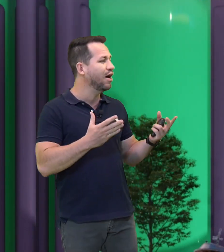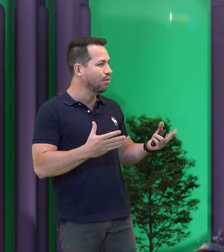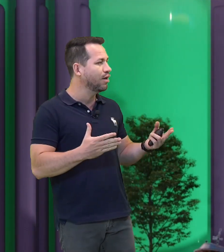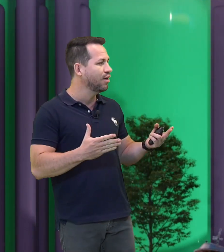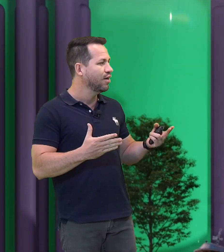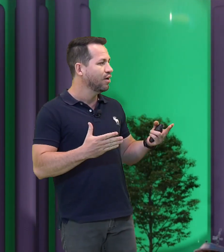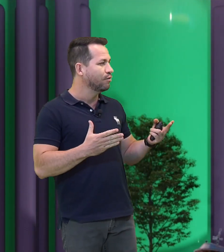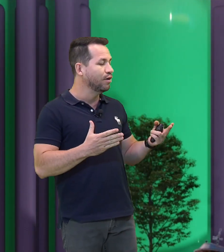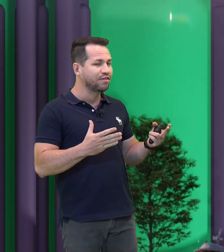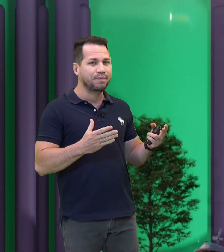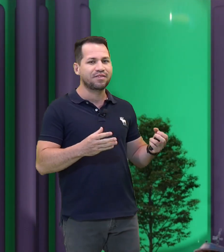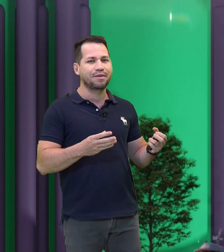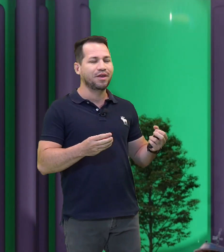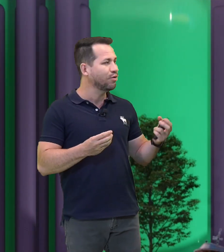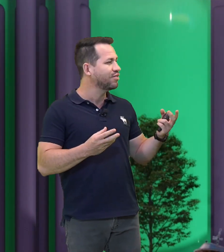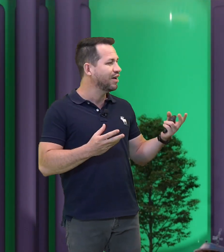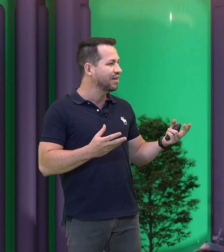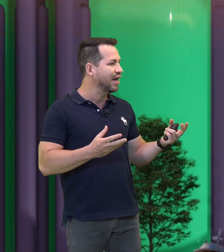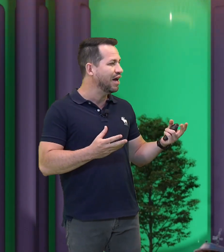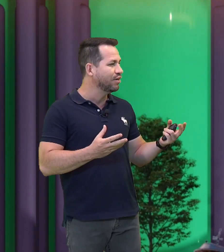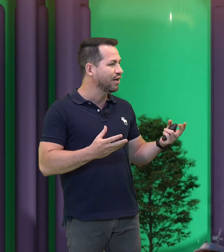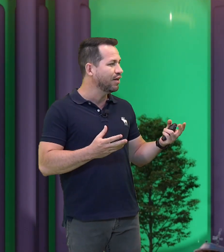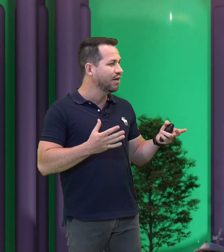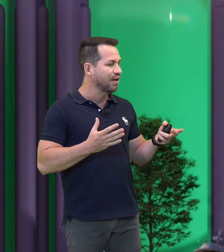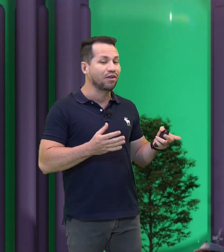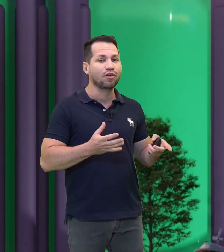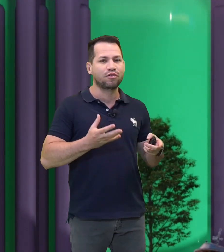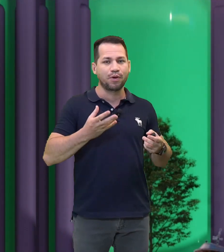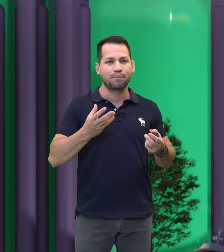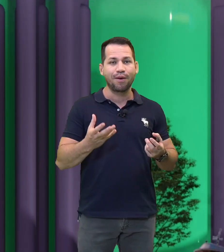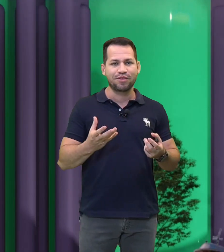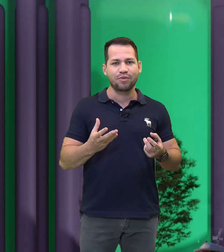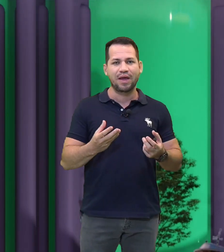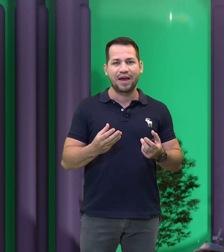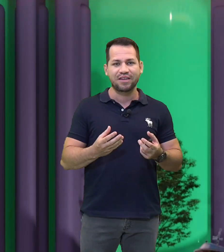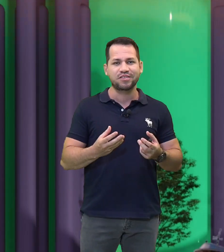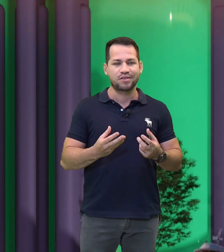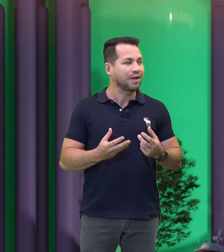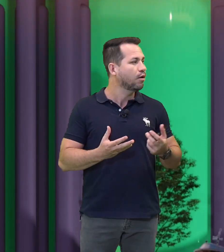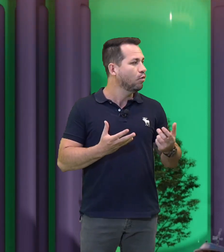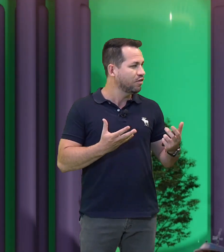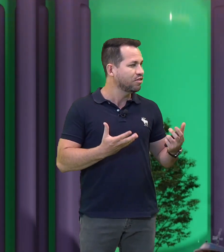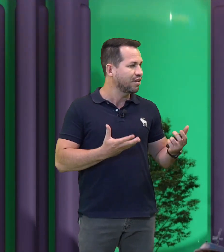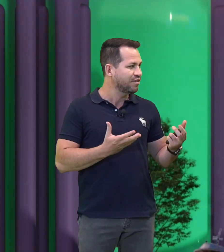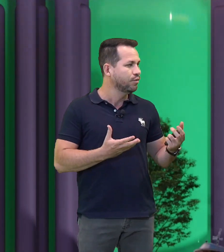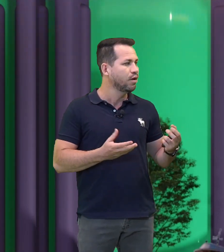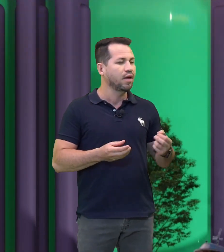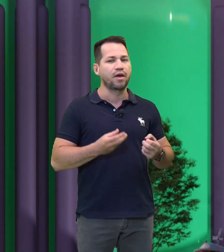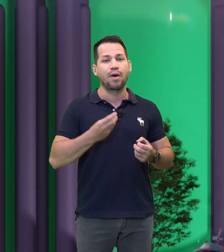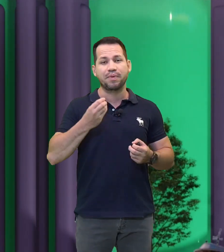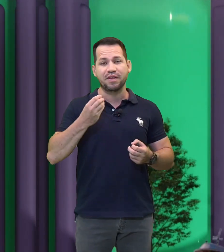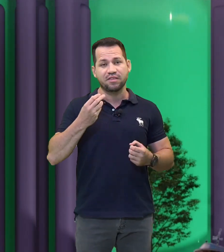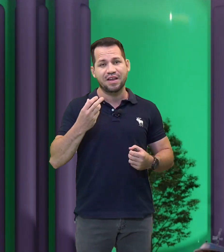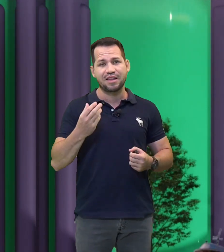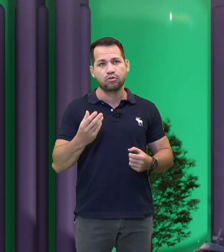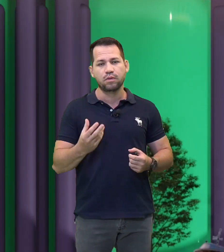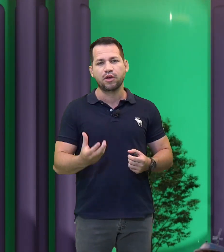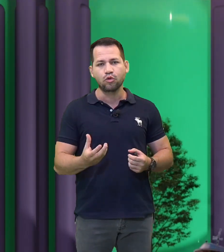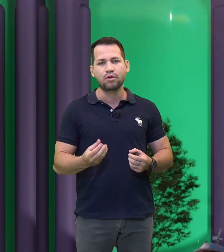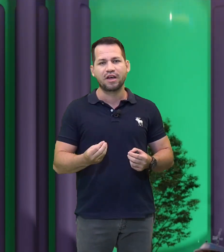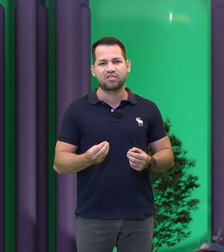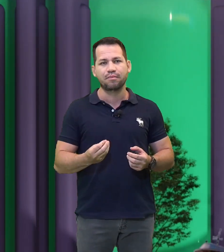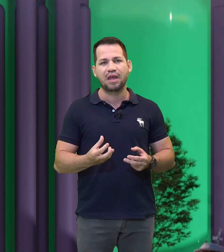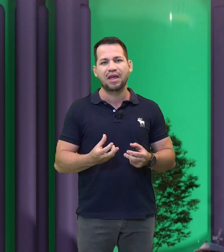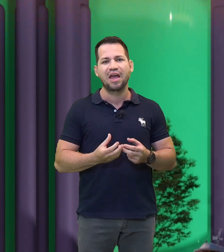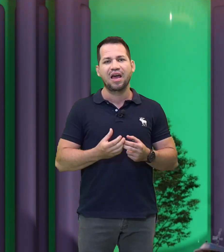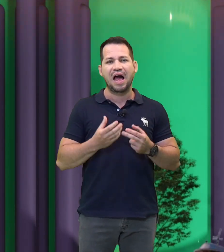iniciar a aula com esse pensamento acerca da água, né? Que o nosso propósito é a questão da conscientização. É o aprendizado,